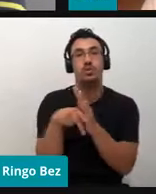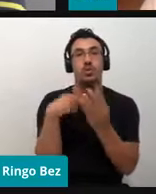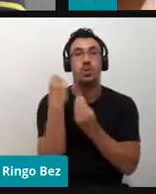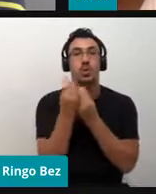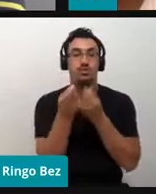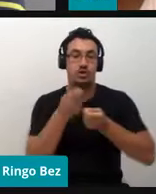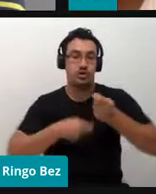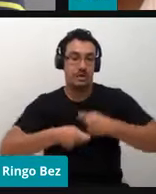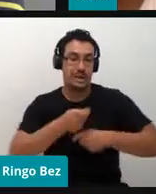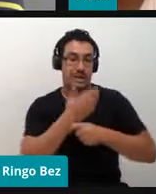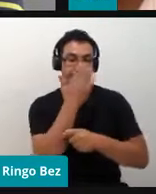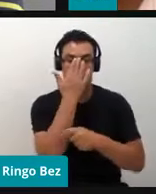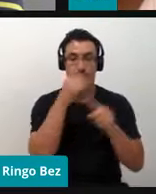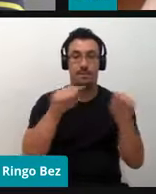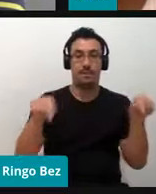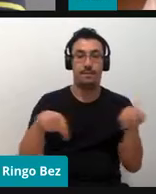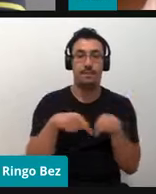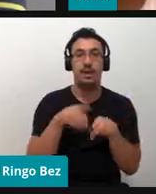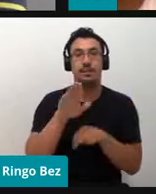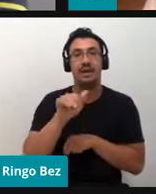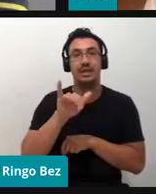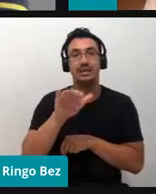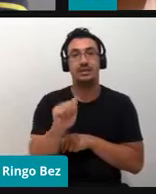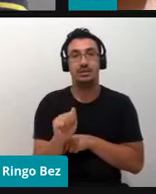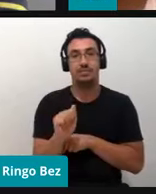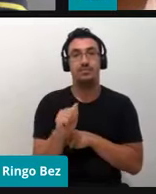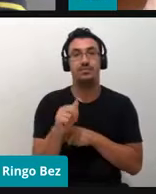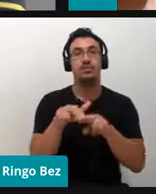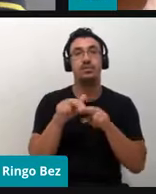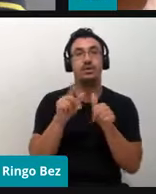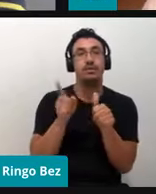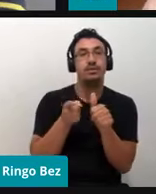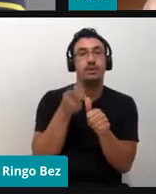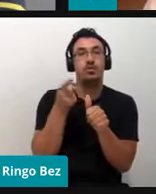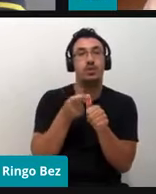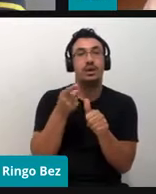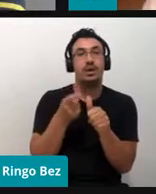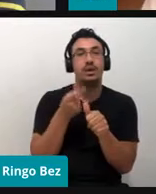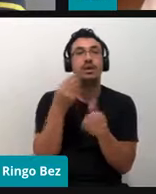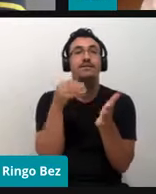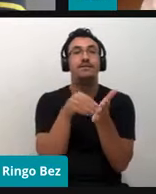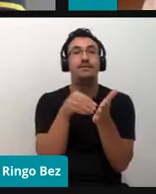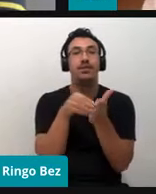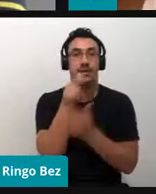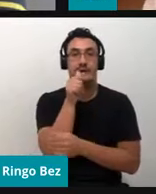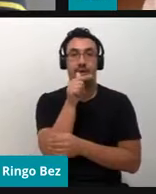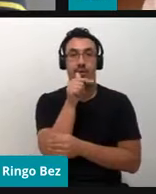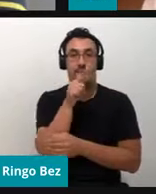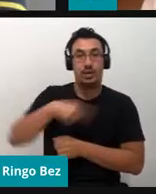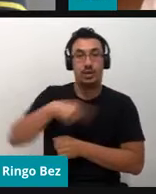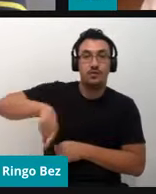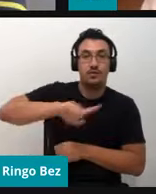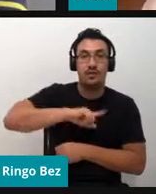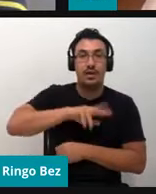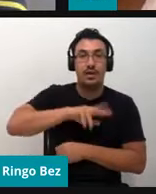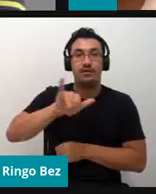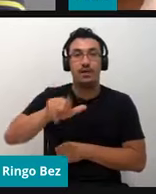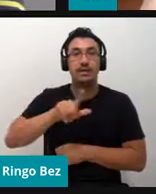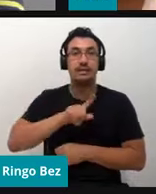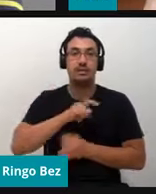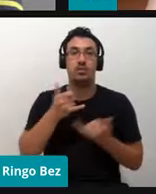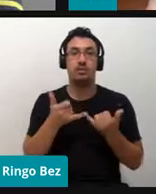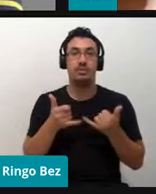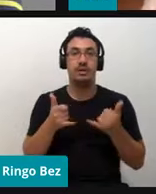dessas bacias, né? Então, em primeiro lugar, o que essa escassez hídrica vai provocar, o